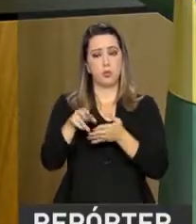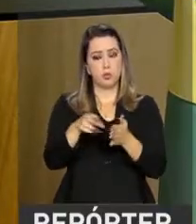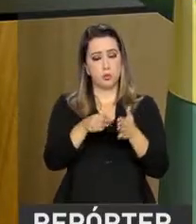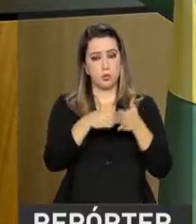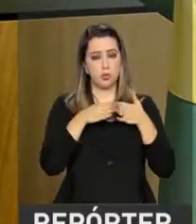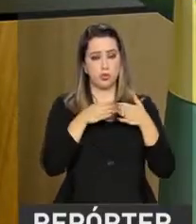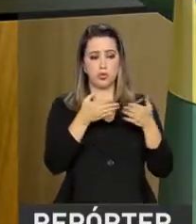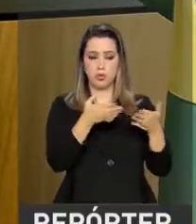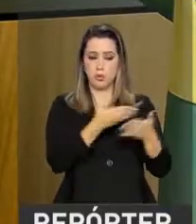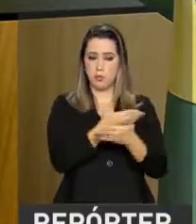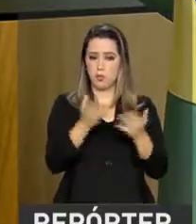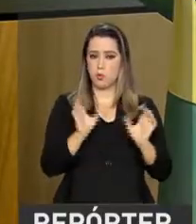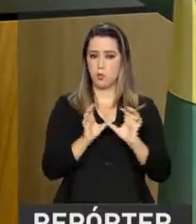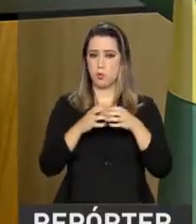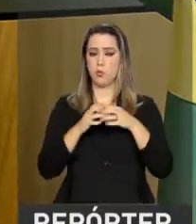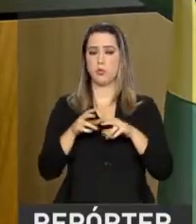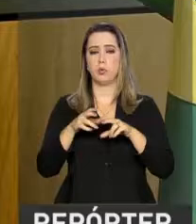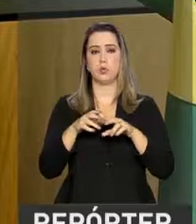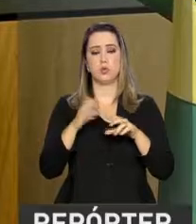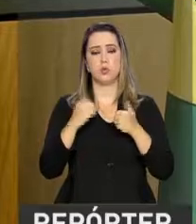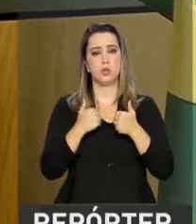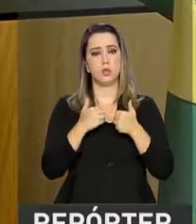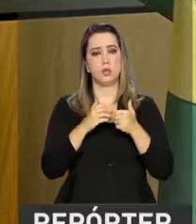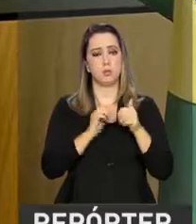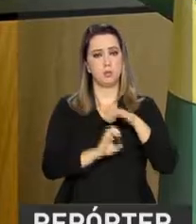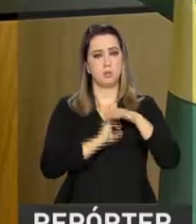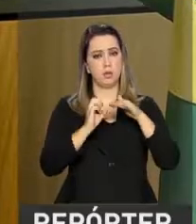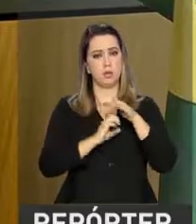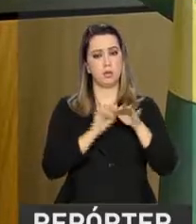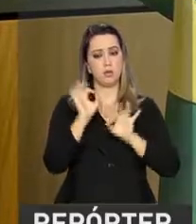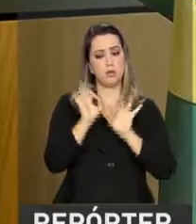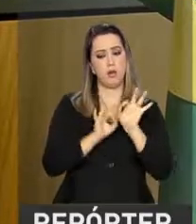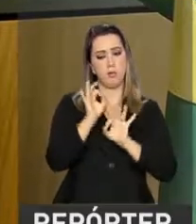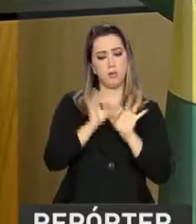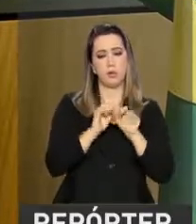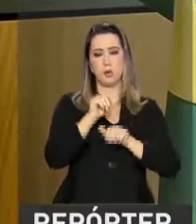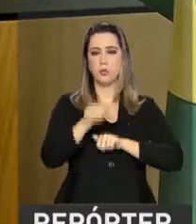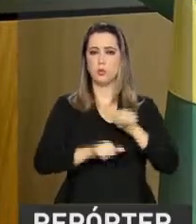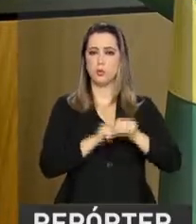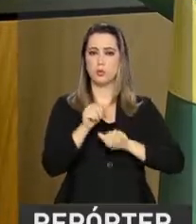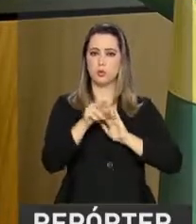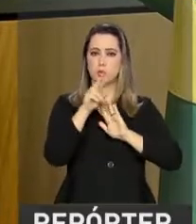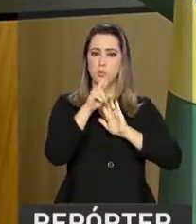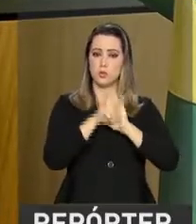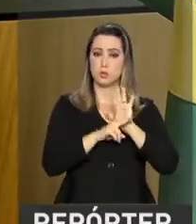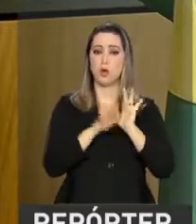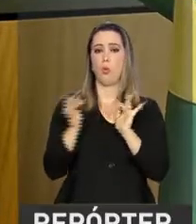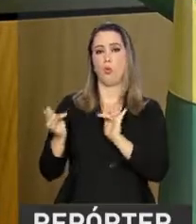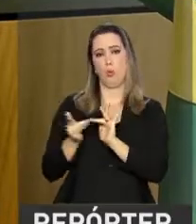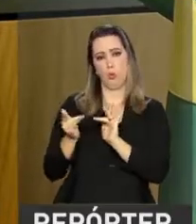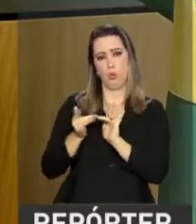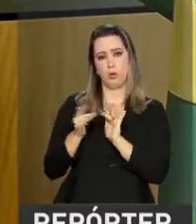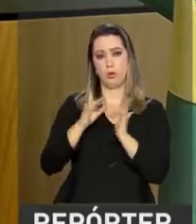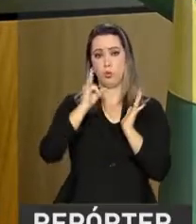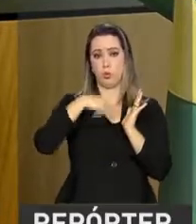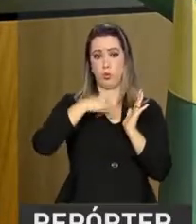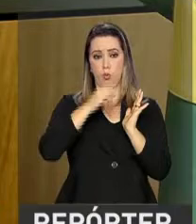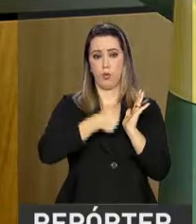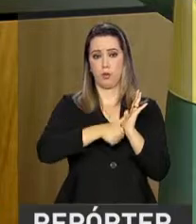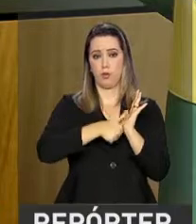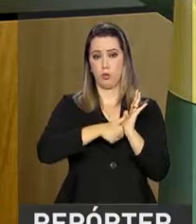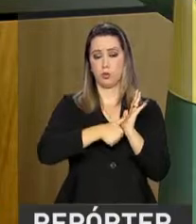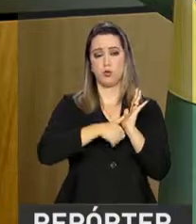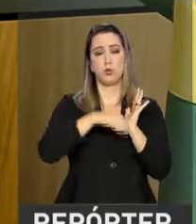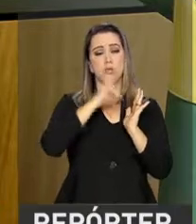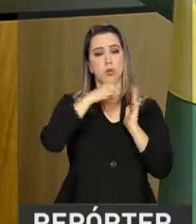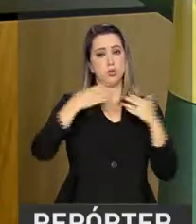as empresas de transporte de passageiros para que elas se adequem ao aceitar esse documento CNH digital como documento